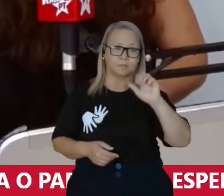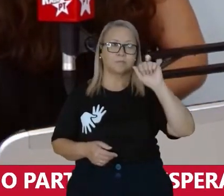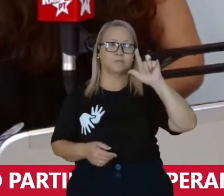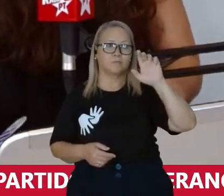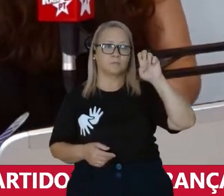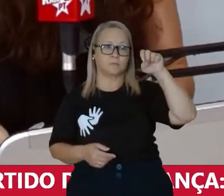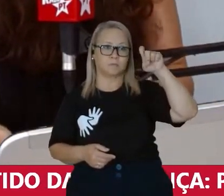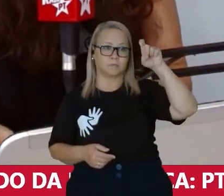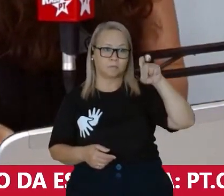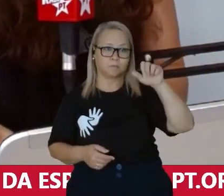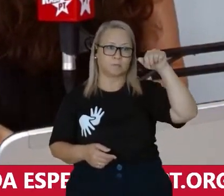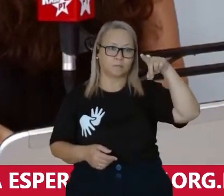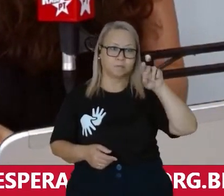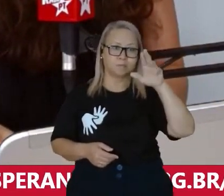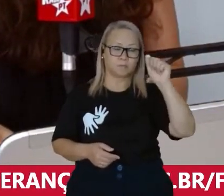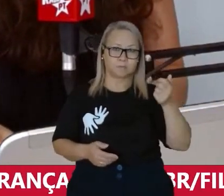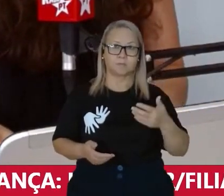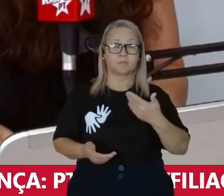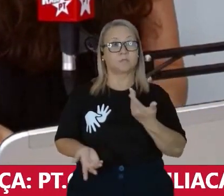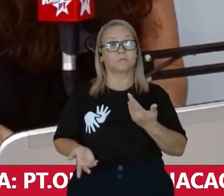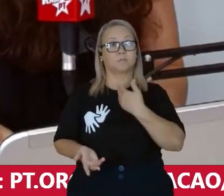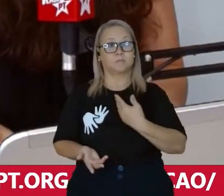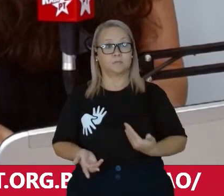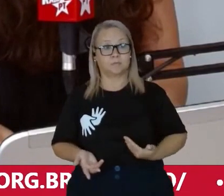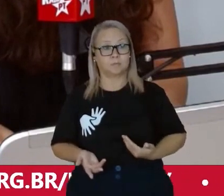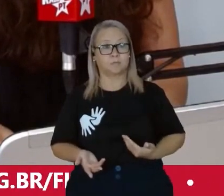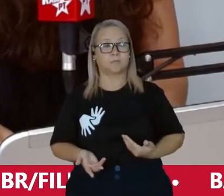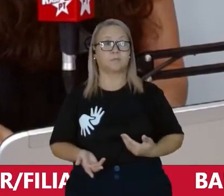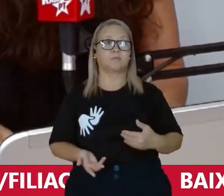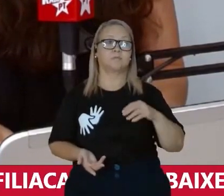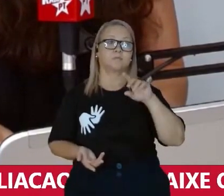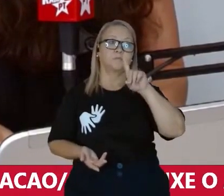lá, o República de Bolchevique, que é um podcast de Hoje Tem, de Leila Germano, está lá.